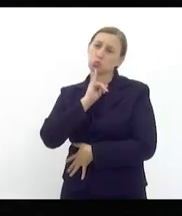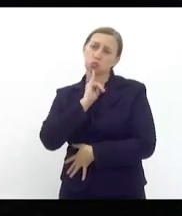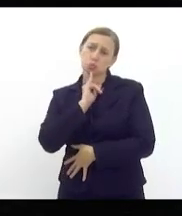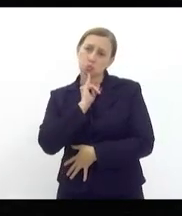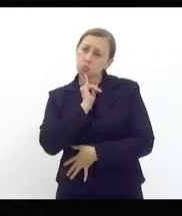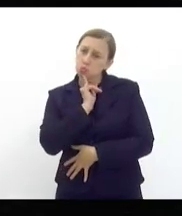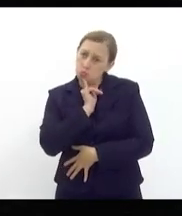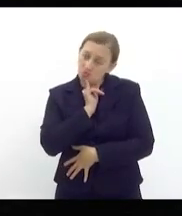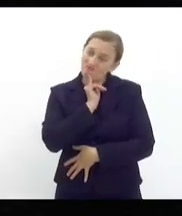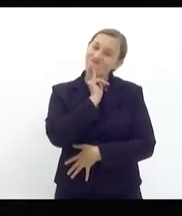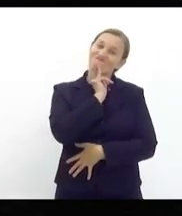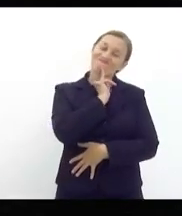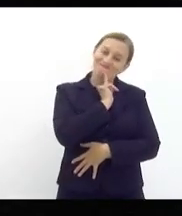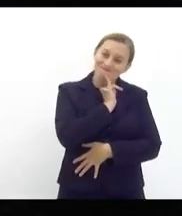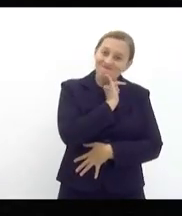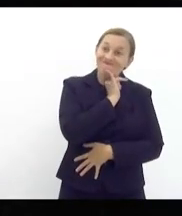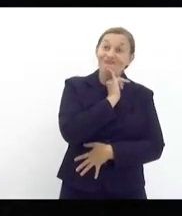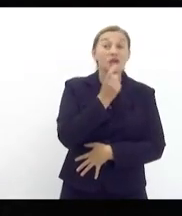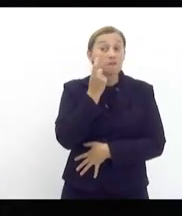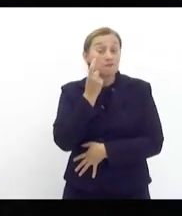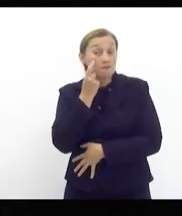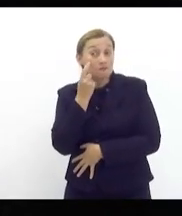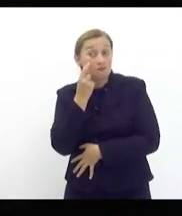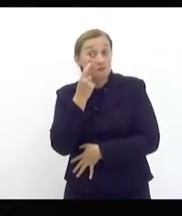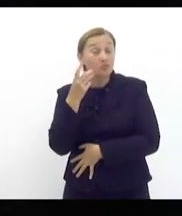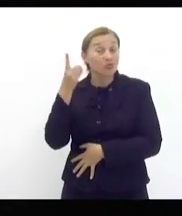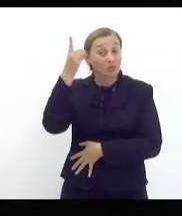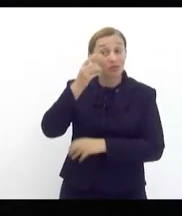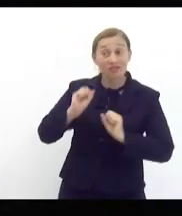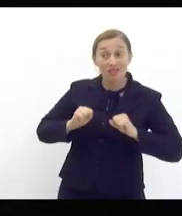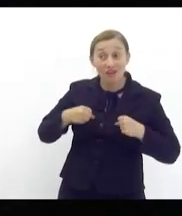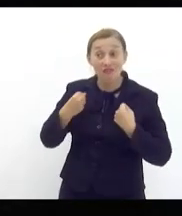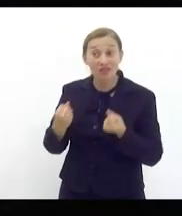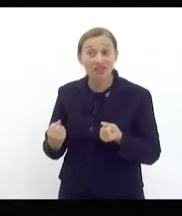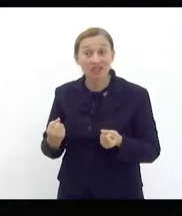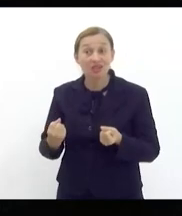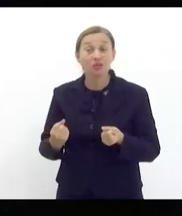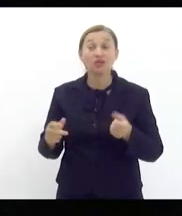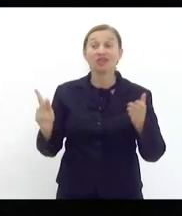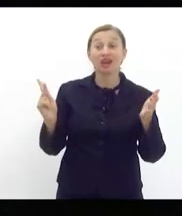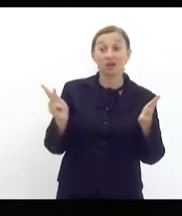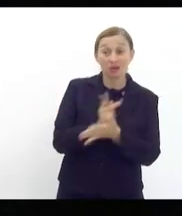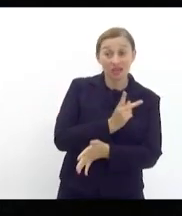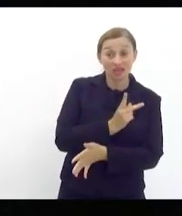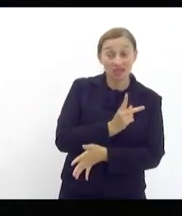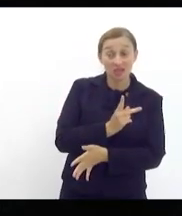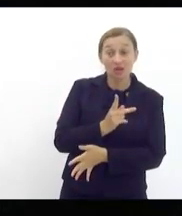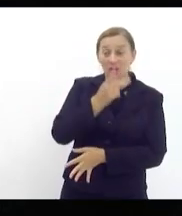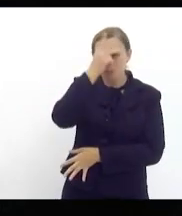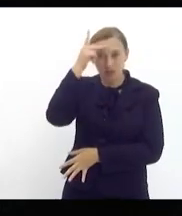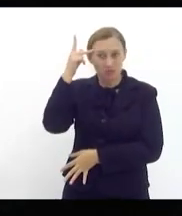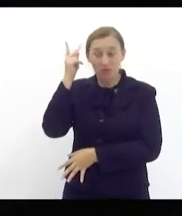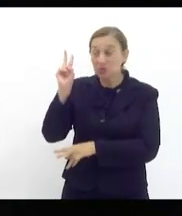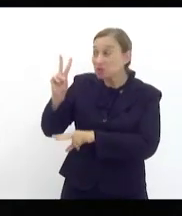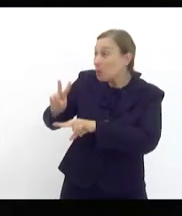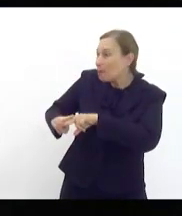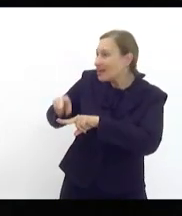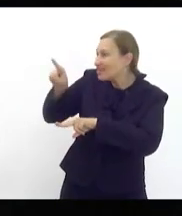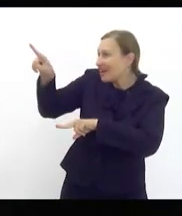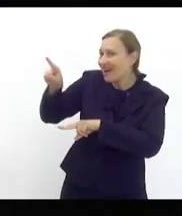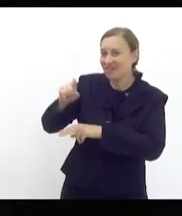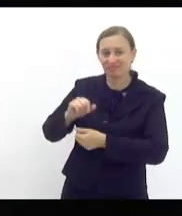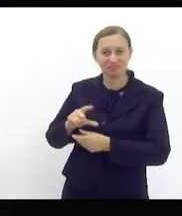nós vimos parlamentares defendendo o que está acontecendo com essas pessoas que estão presas